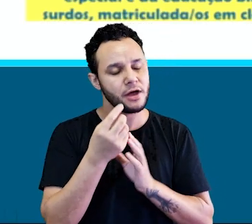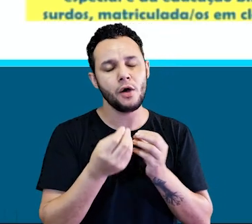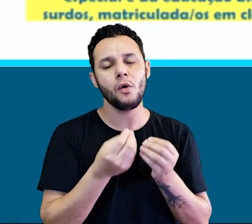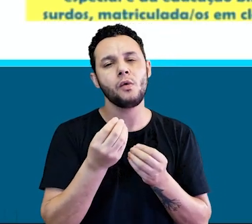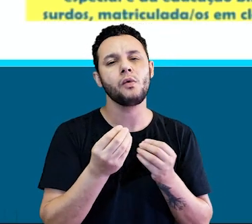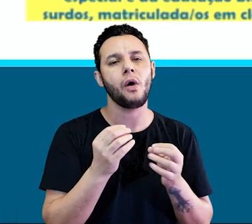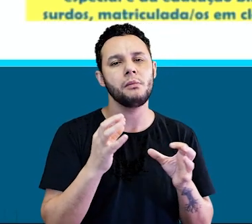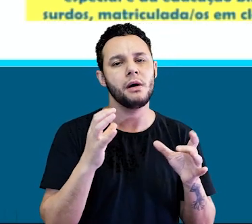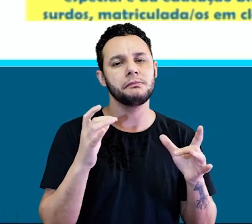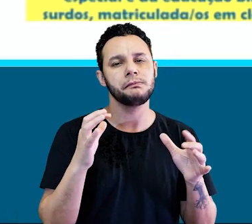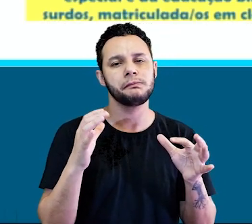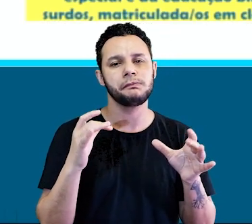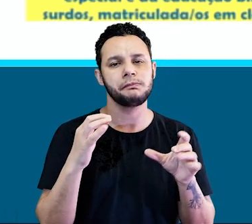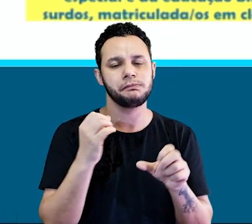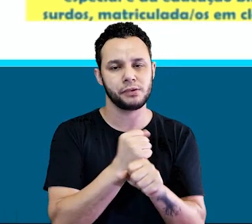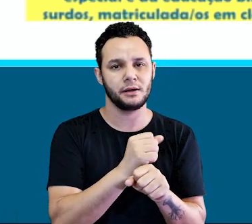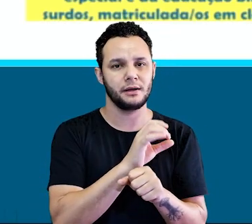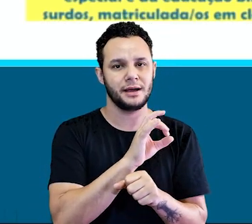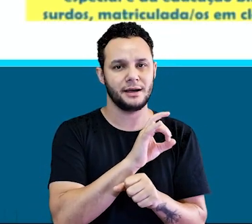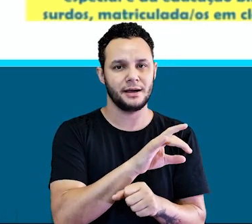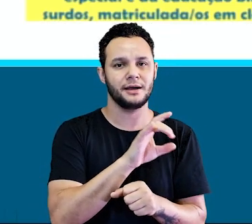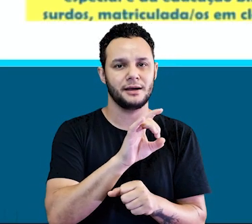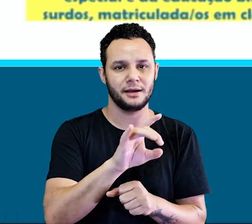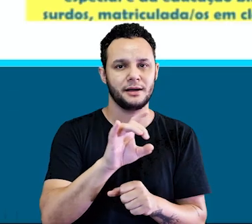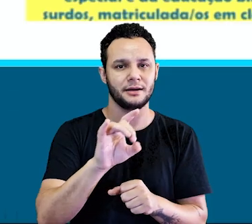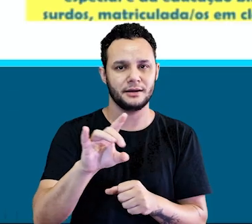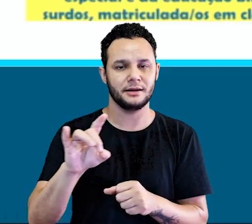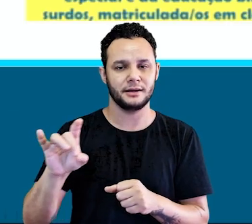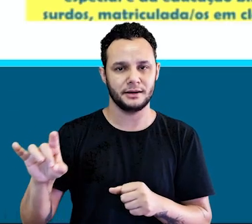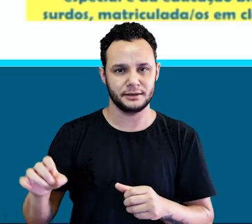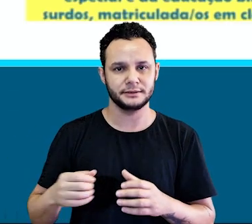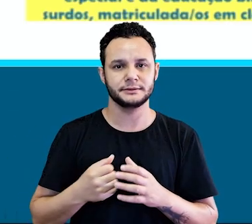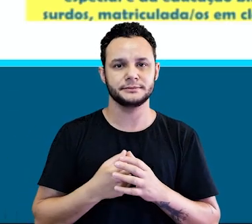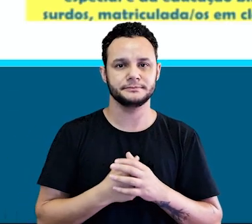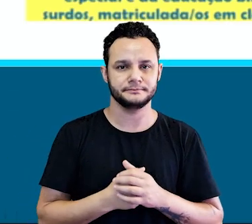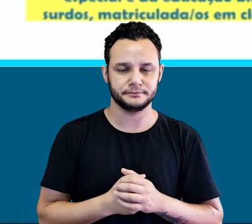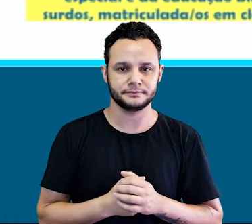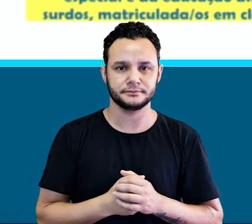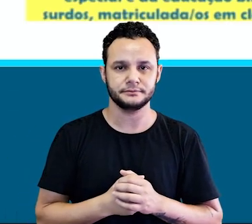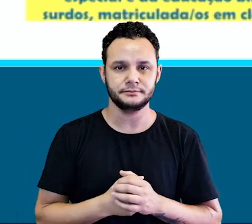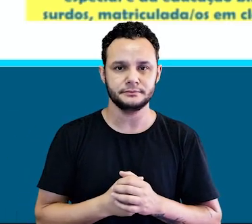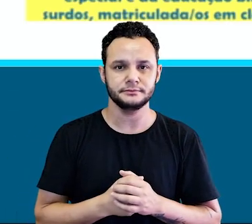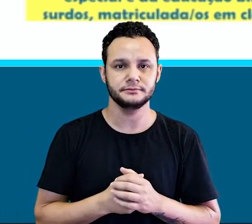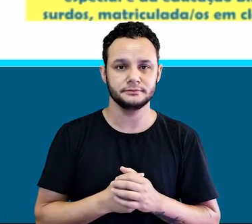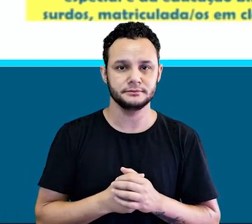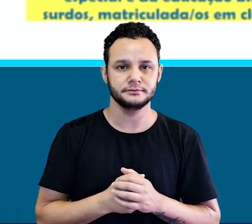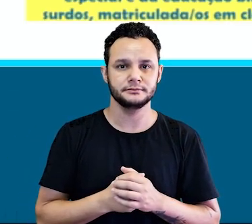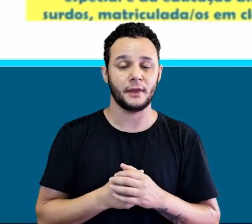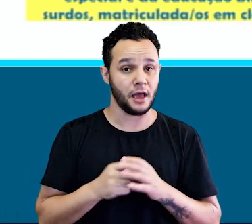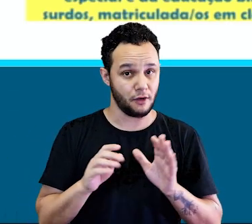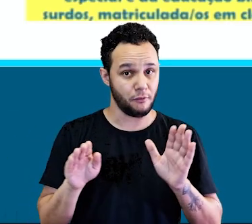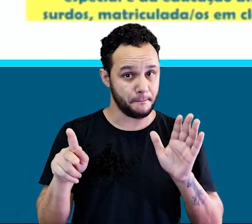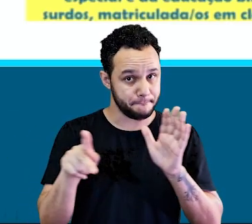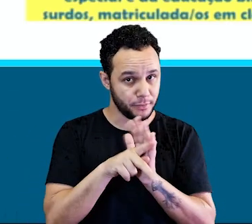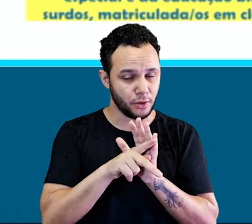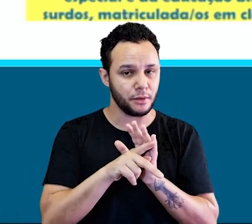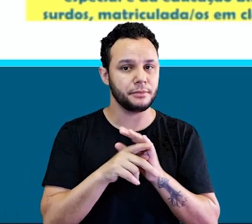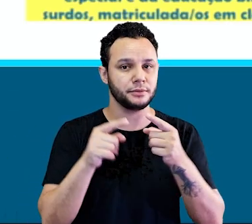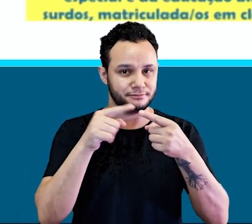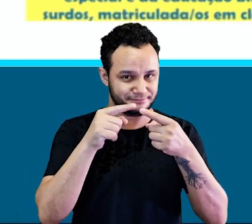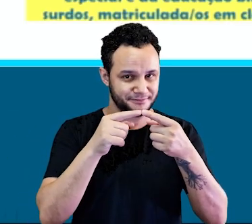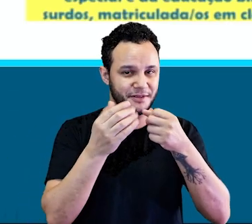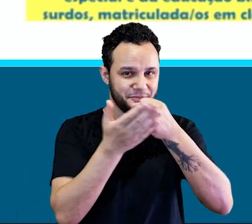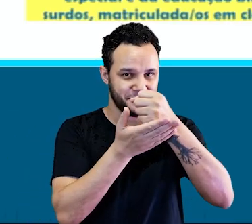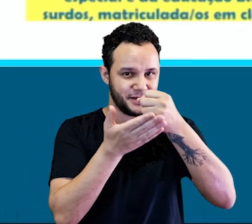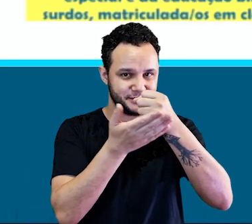elaborados para a gente chegar efetivamente nesse valor aqui do PDDE